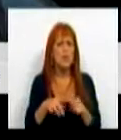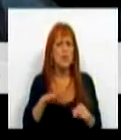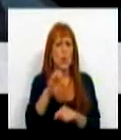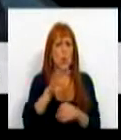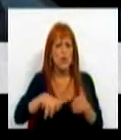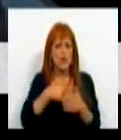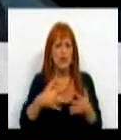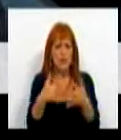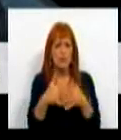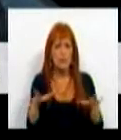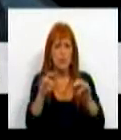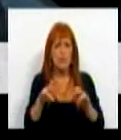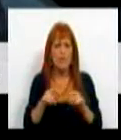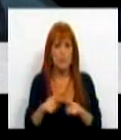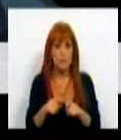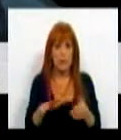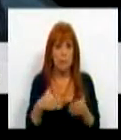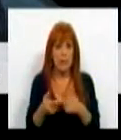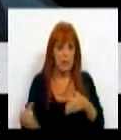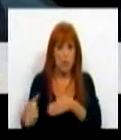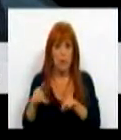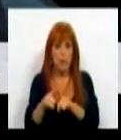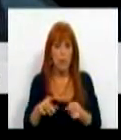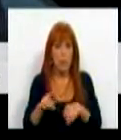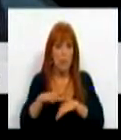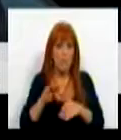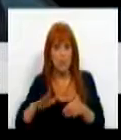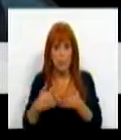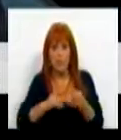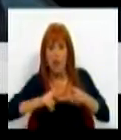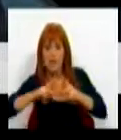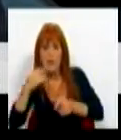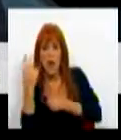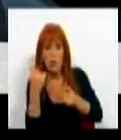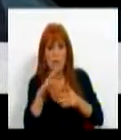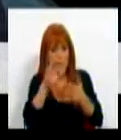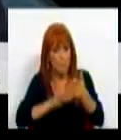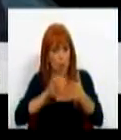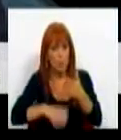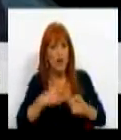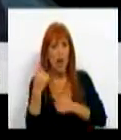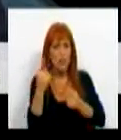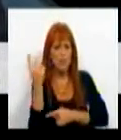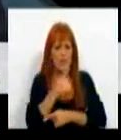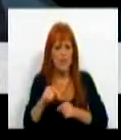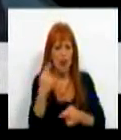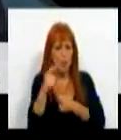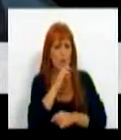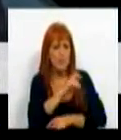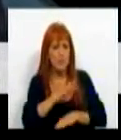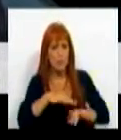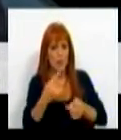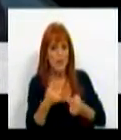8 planos de reestruturação? Foram dadas orientações ou feitas propostas de alteração a algumas das versões? Alguma vez existiu algum